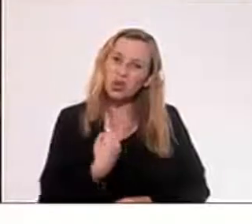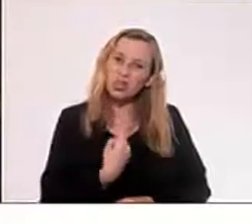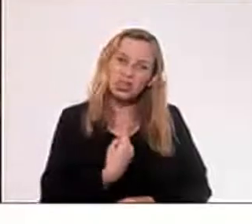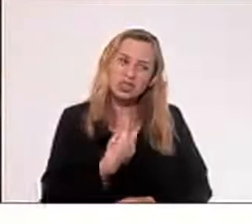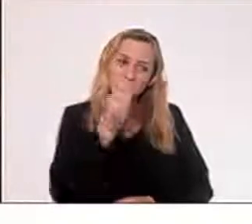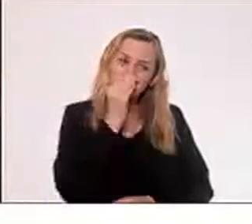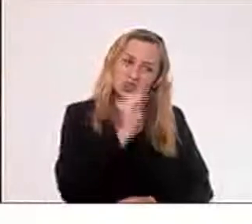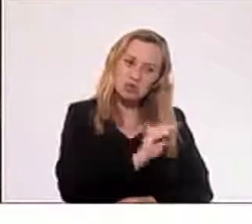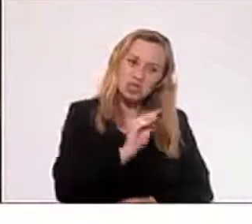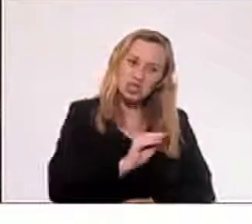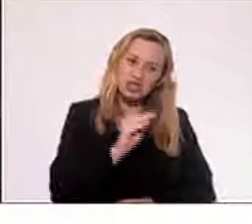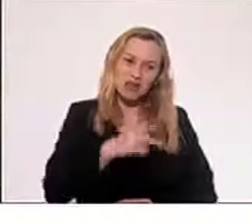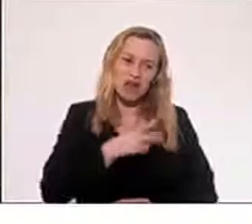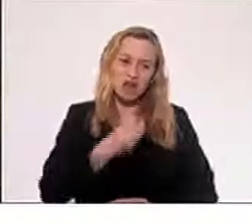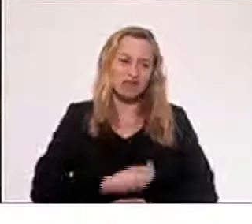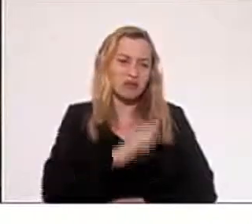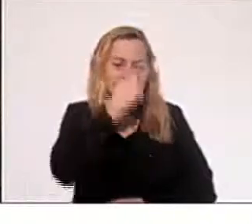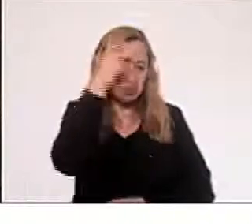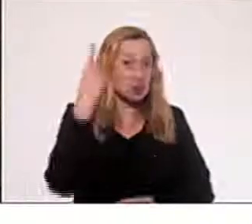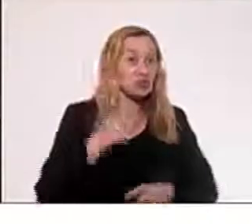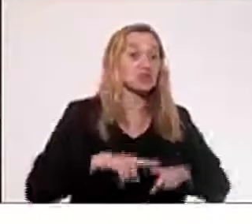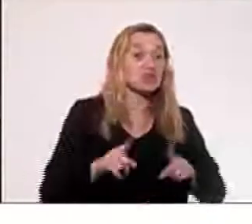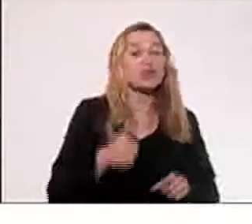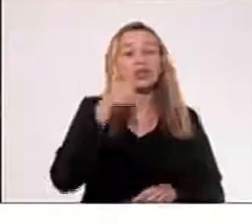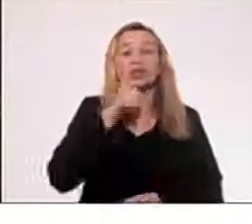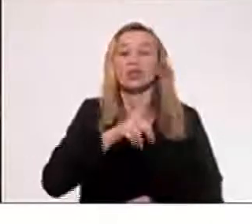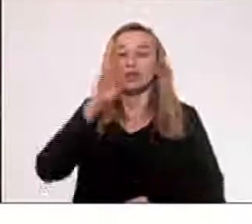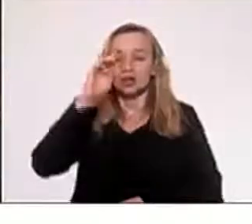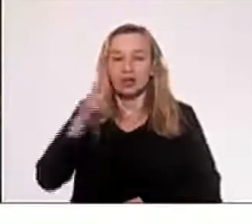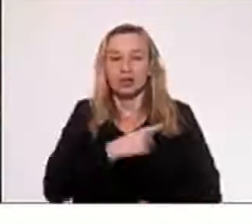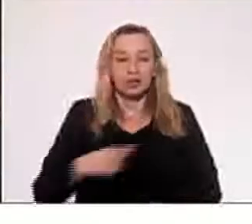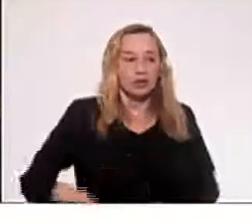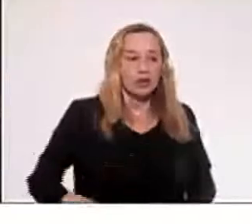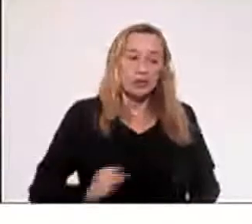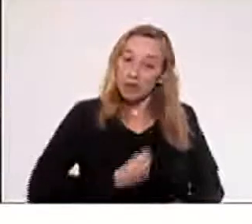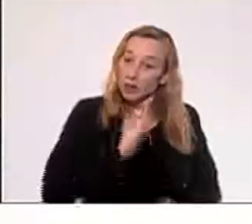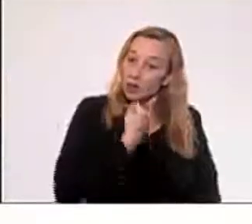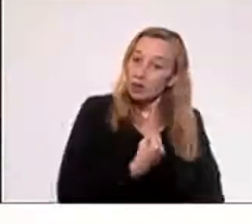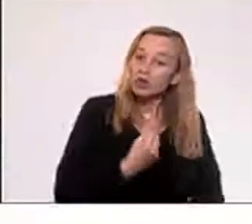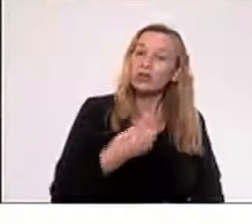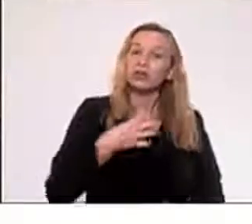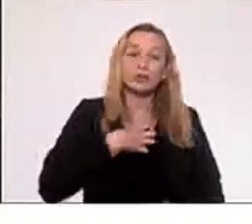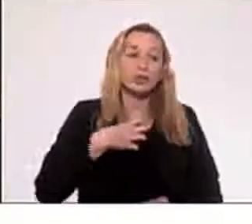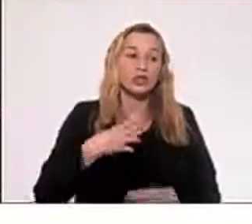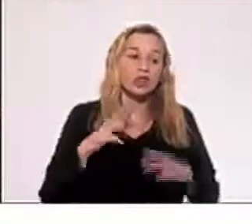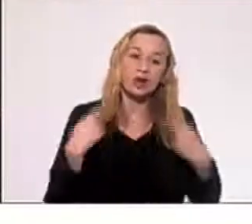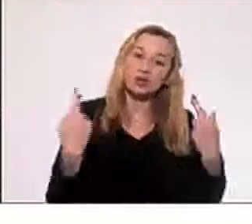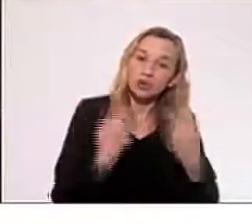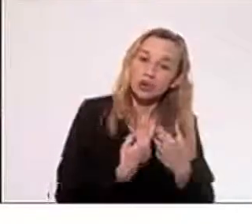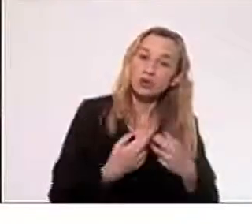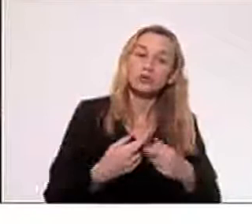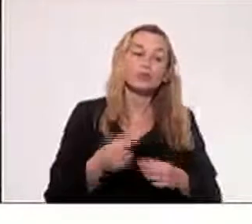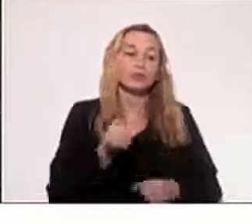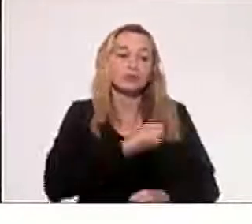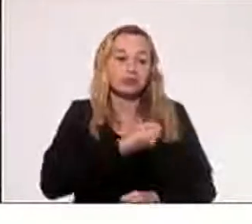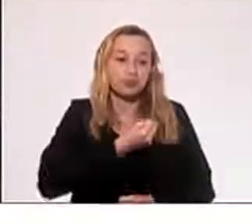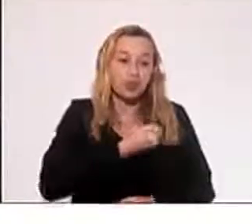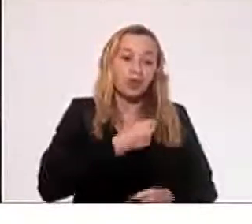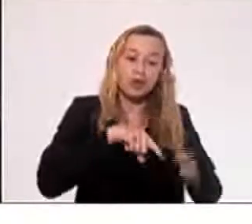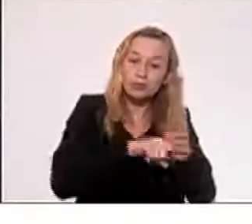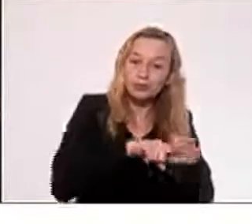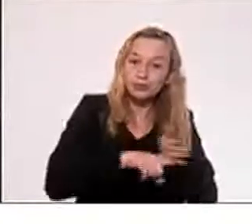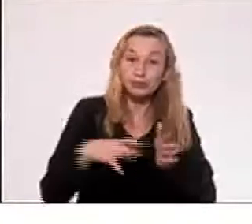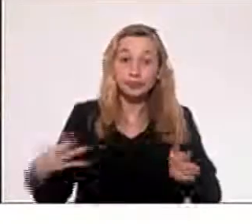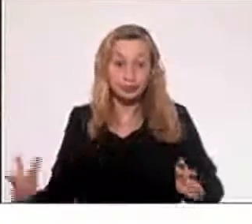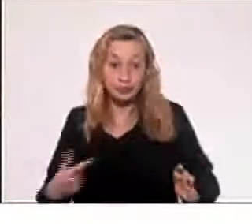vida dessas pessoas. Então, senhora presidenta, trata-se de um esforço no sentido de reunir dados e pesquisa de